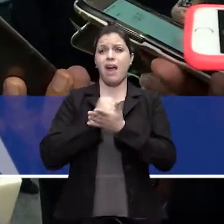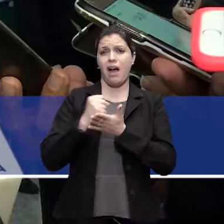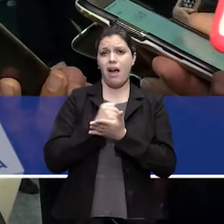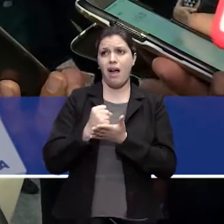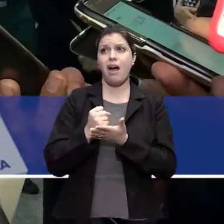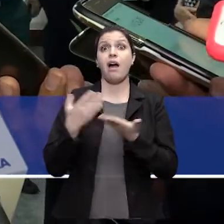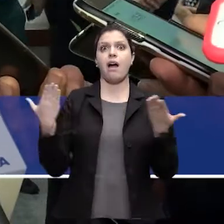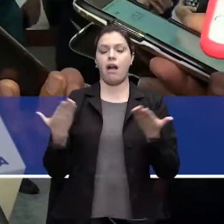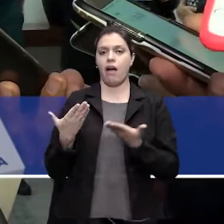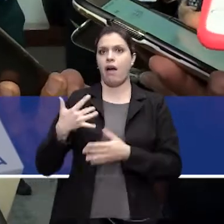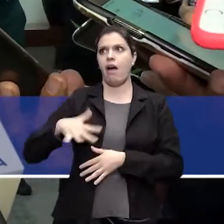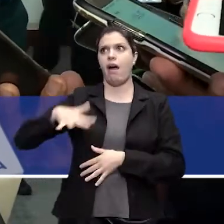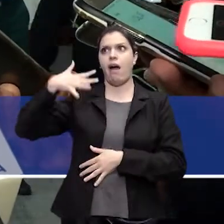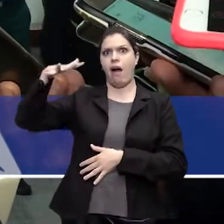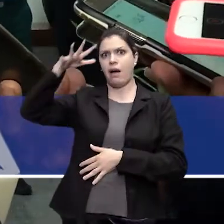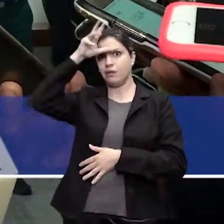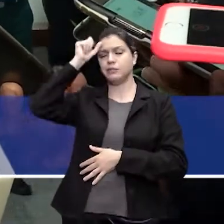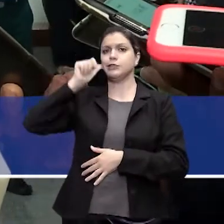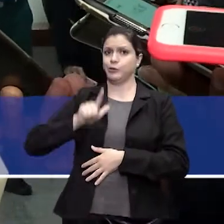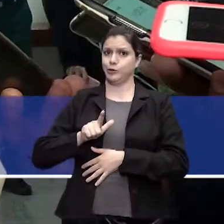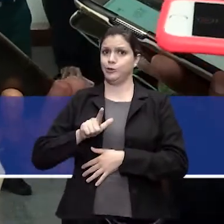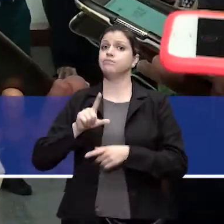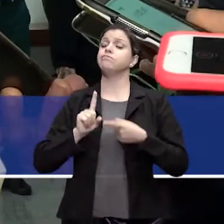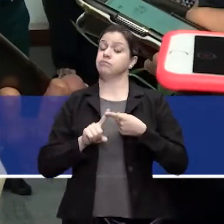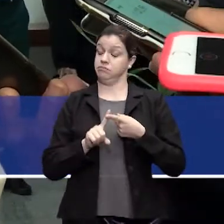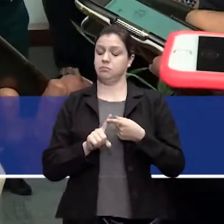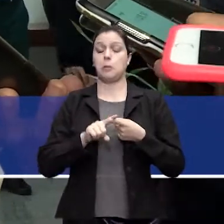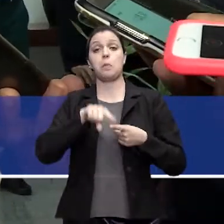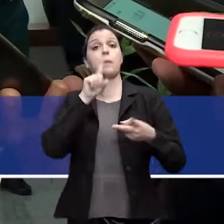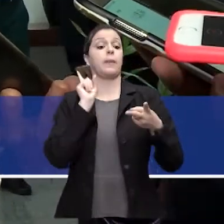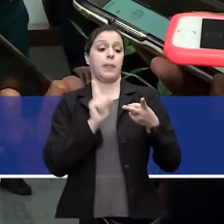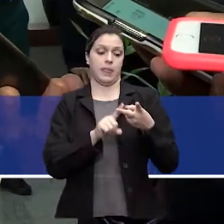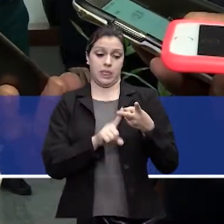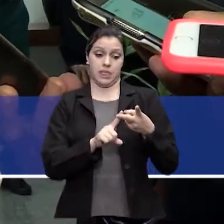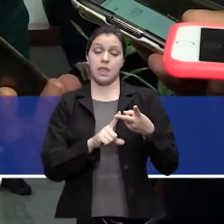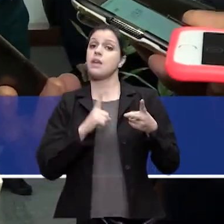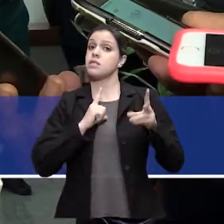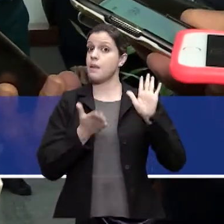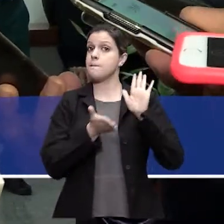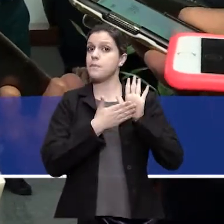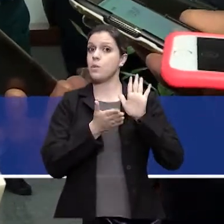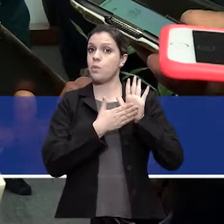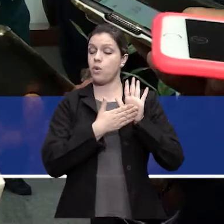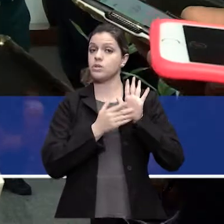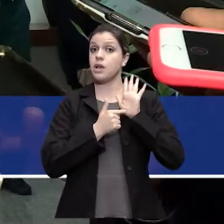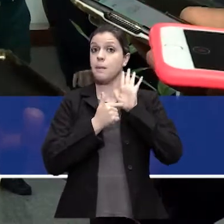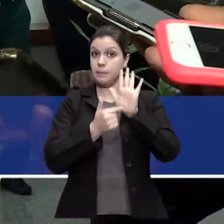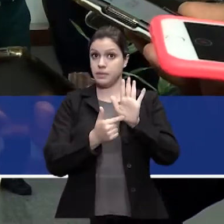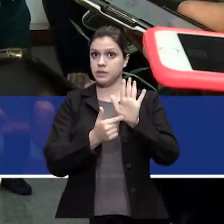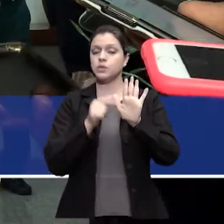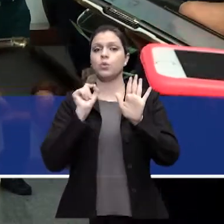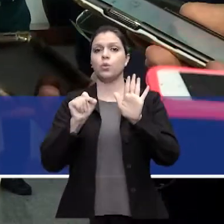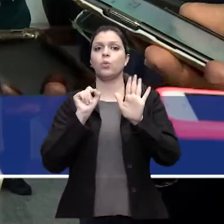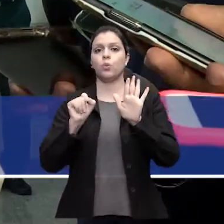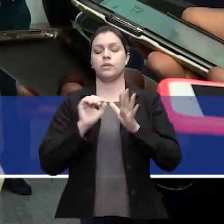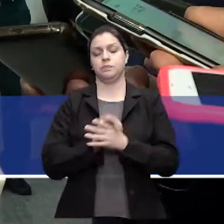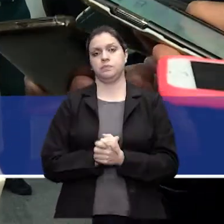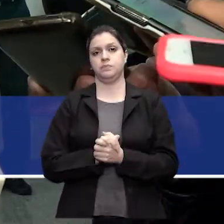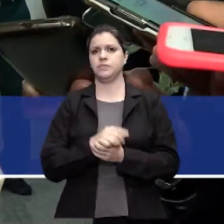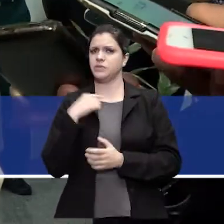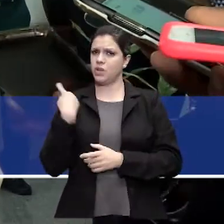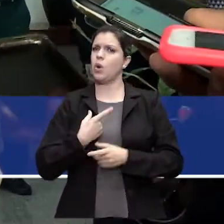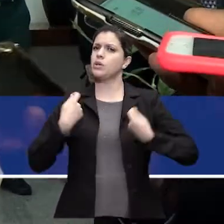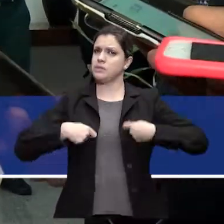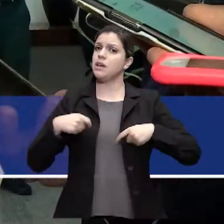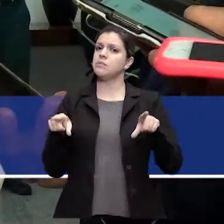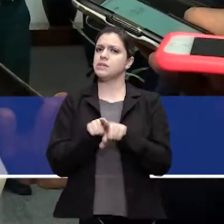porque as custas cartoriais estão muito altas no estado de Mato Grosso do Sul. Ponto número 1. Ponto número 2, temos uma proposta que foi apresentada por